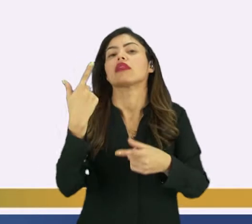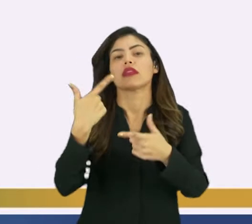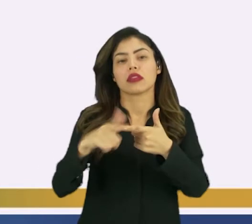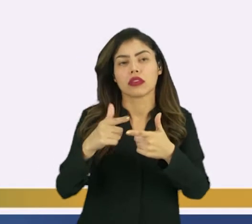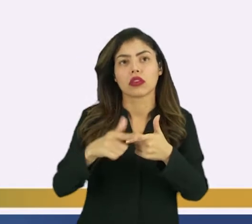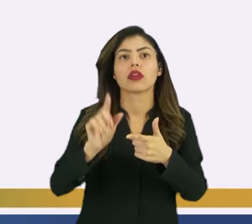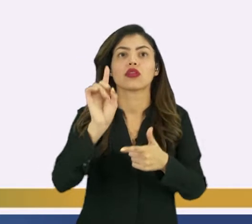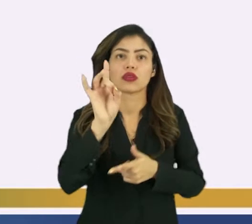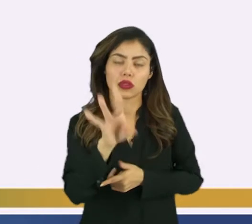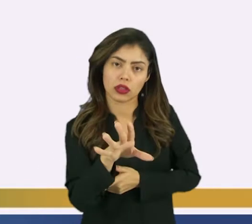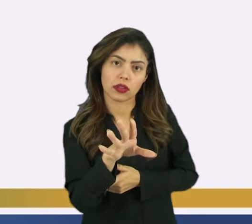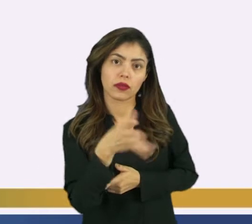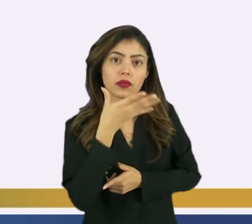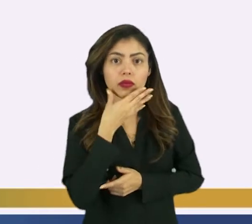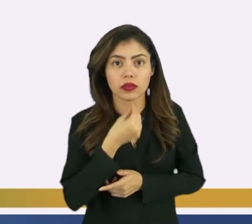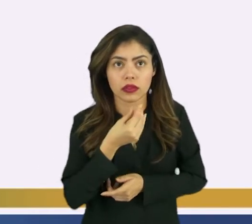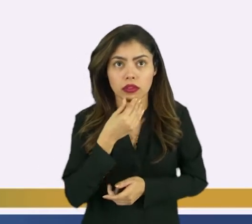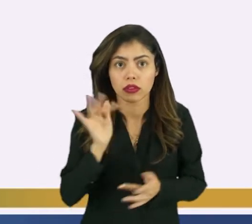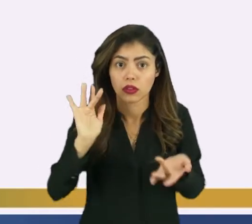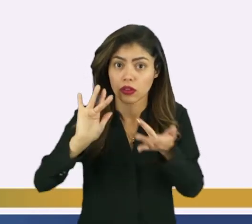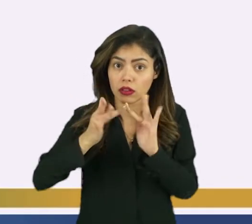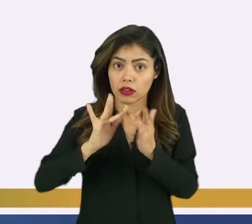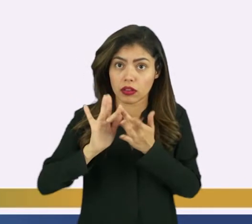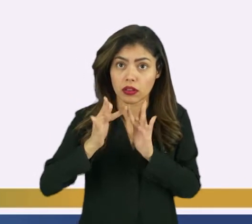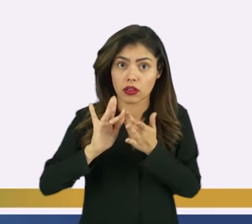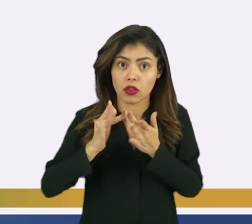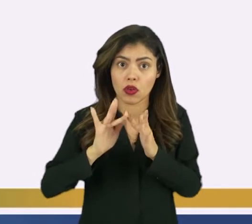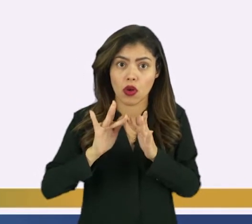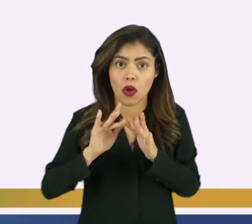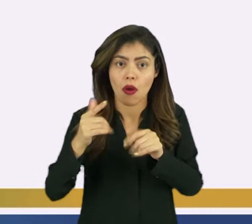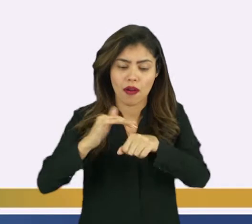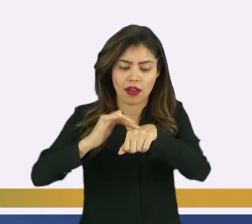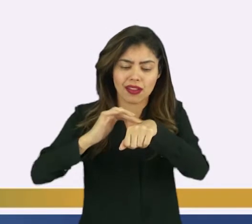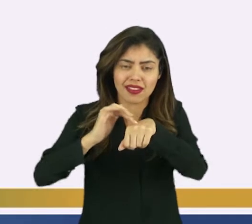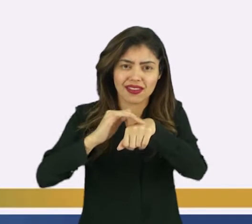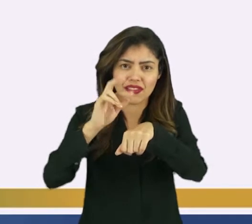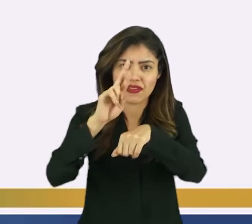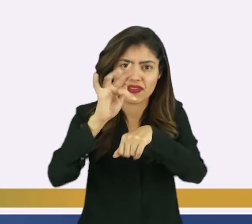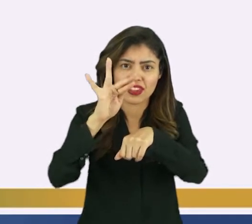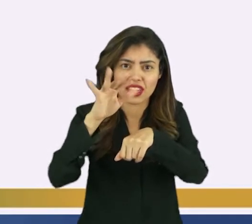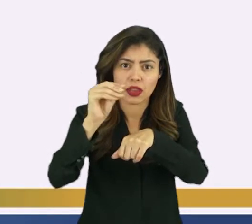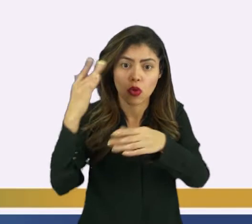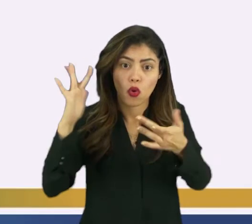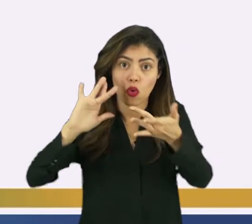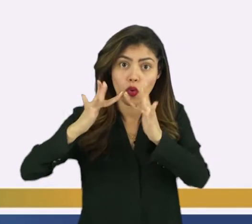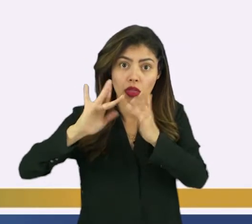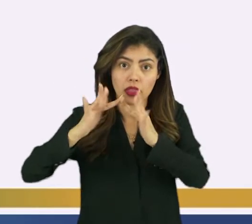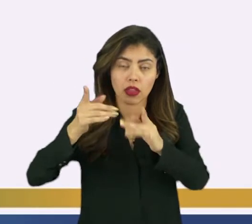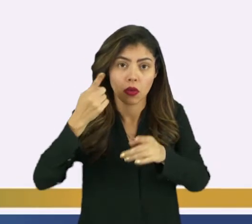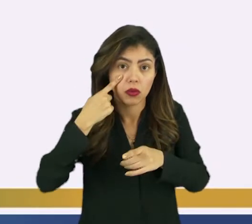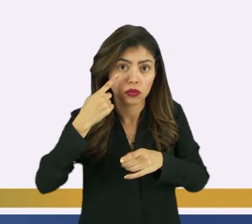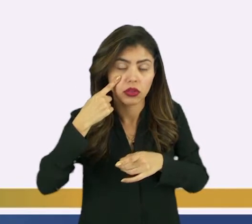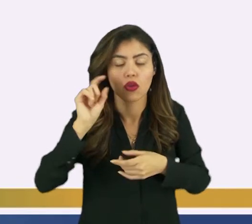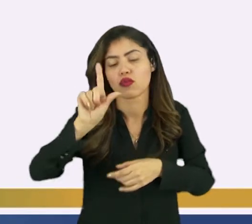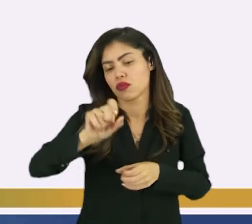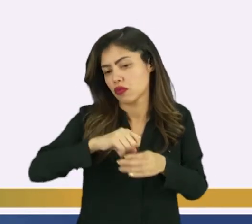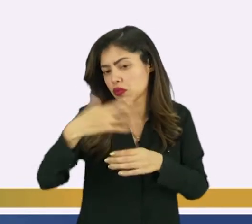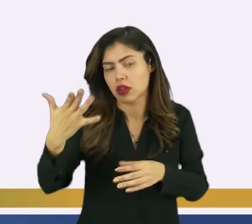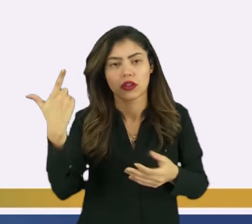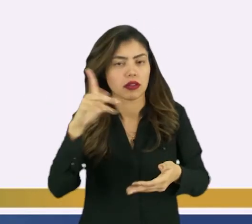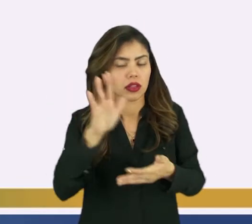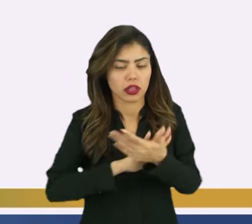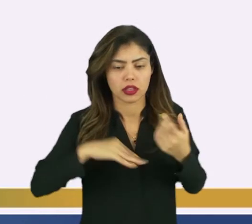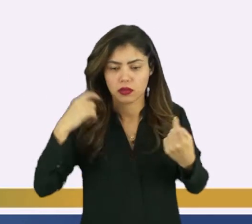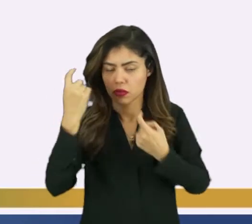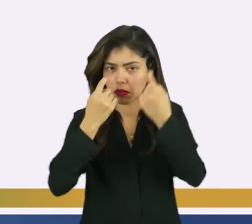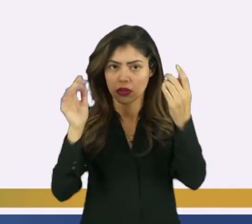Esse veneno só causa prejuízo ao homem se tiver contato com algum ferimento, né? Ou se tiver contato diretamente com os olhos. Fora isso,